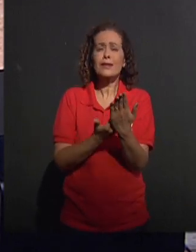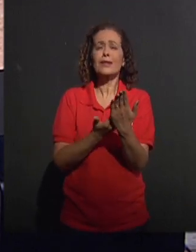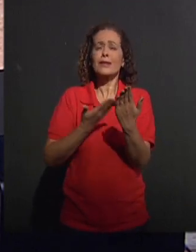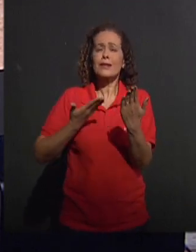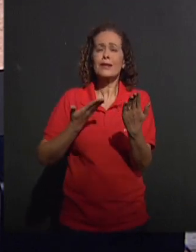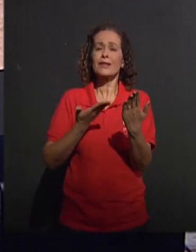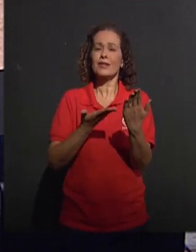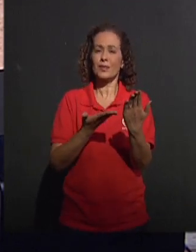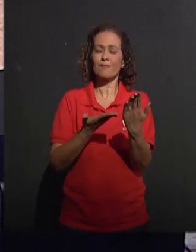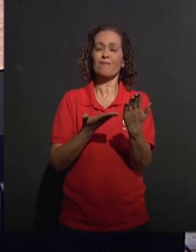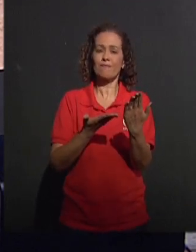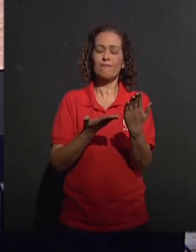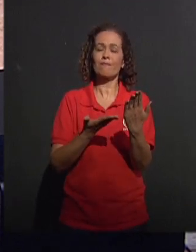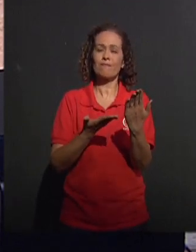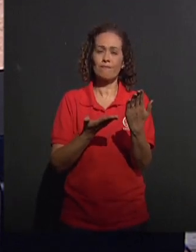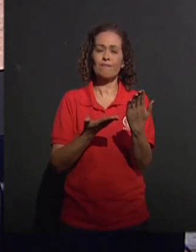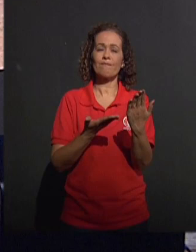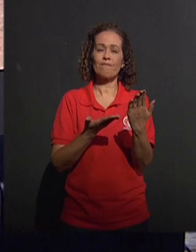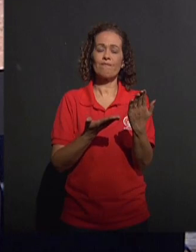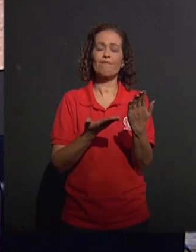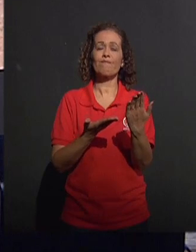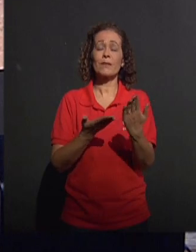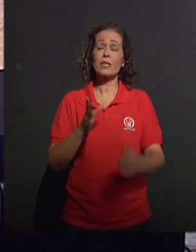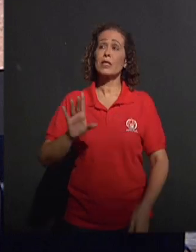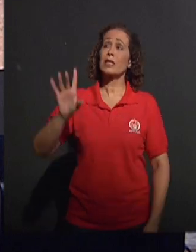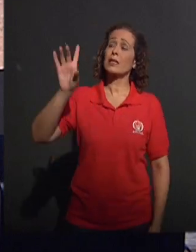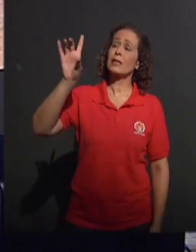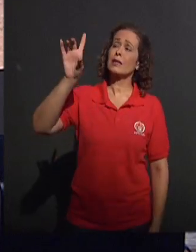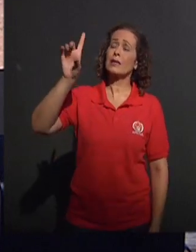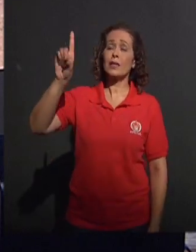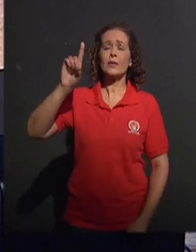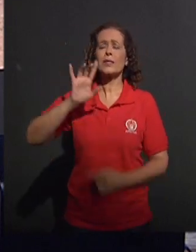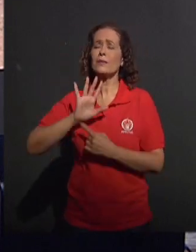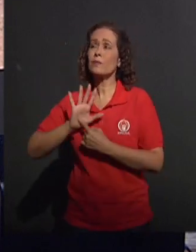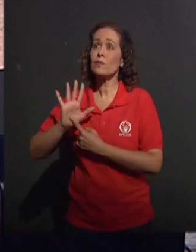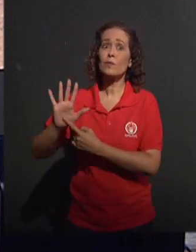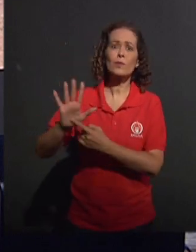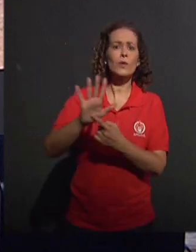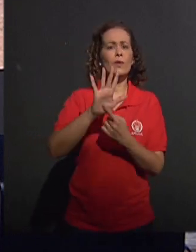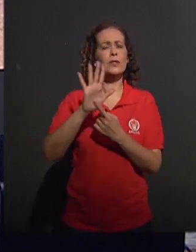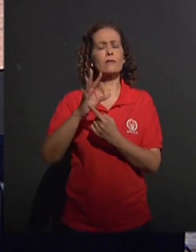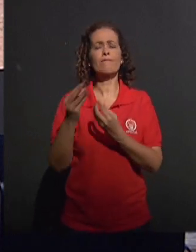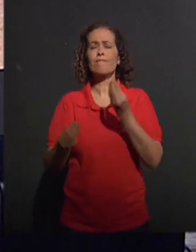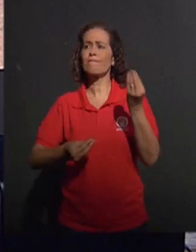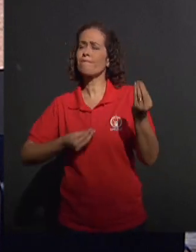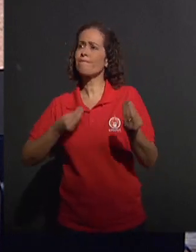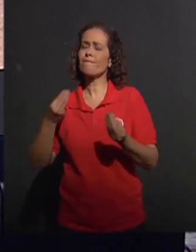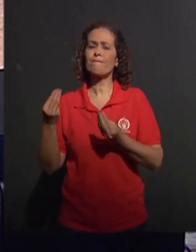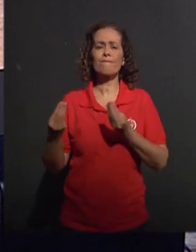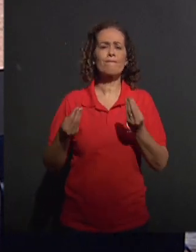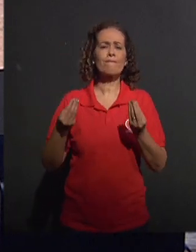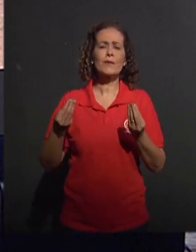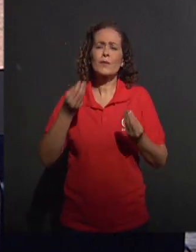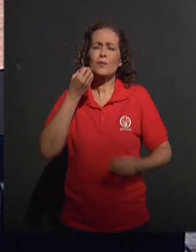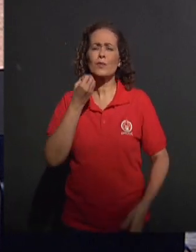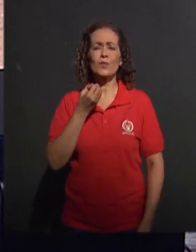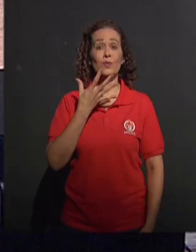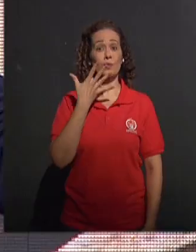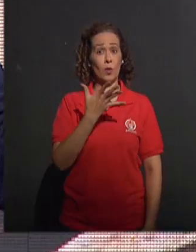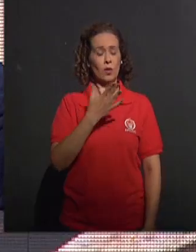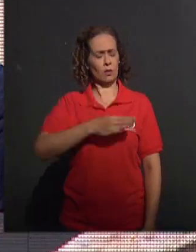grande. O Senhor abre para nós essa porta tão maravilhosa. O Senhor é bom